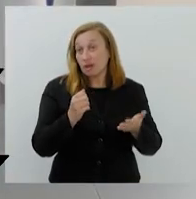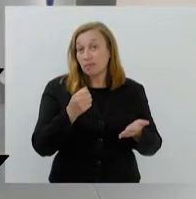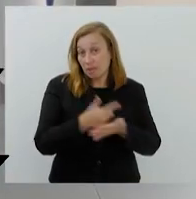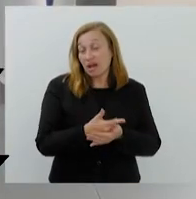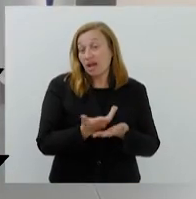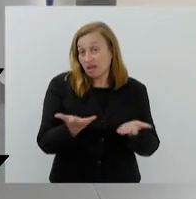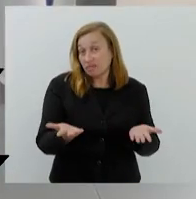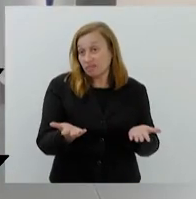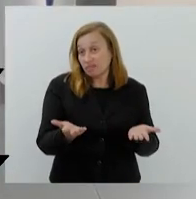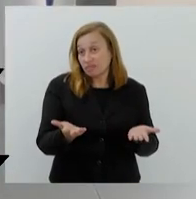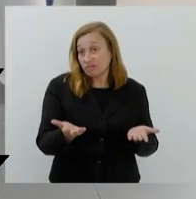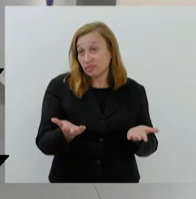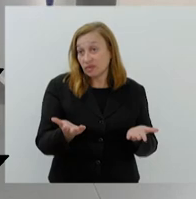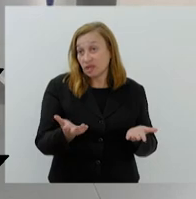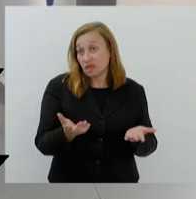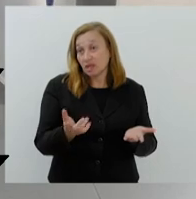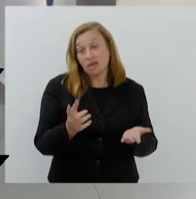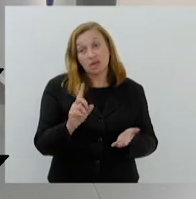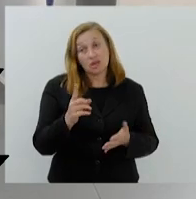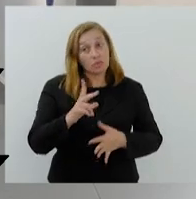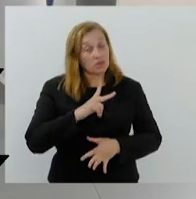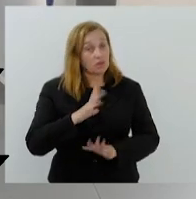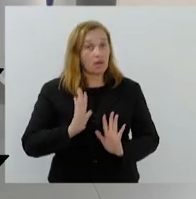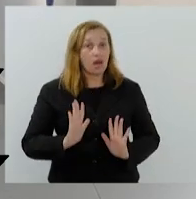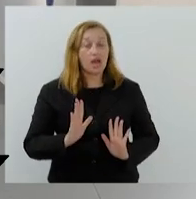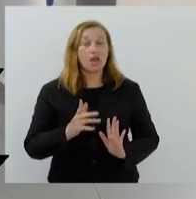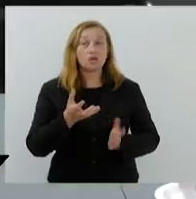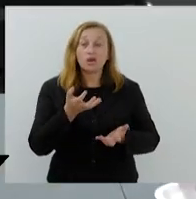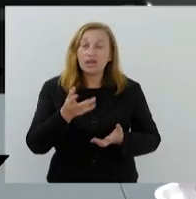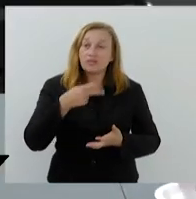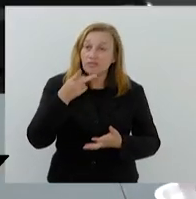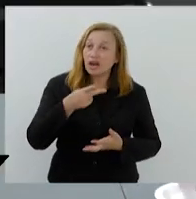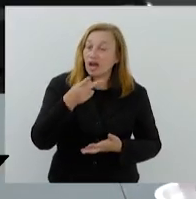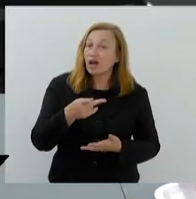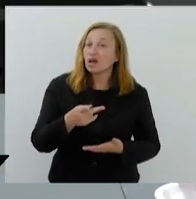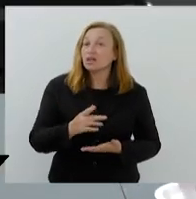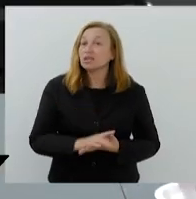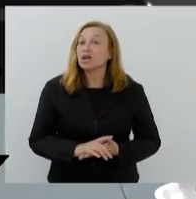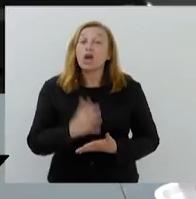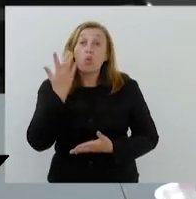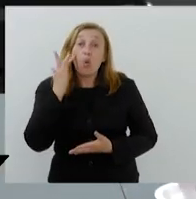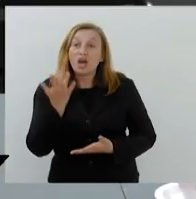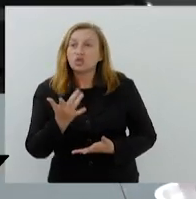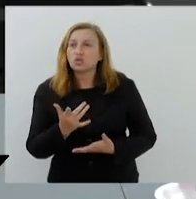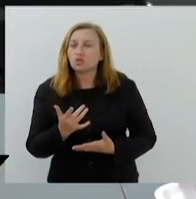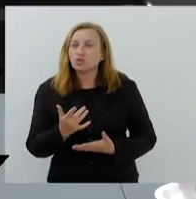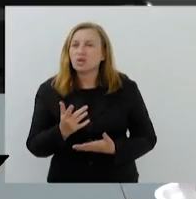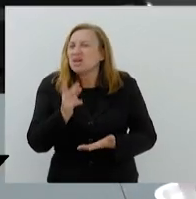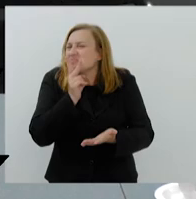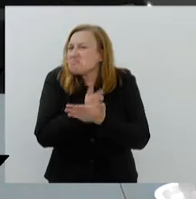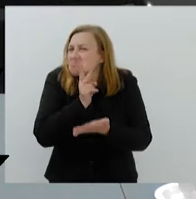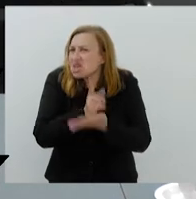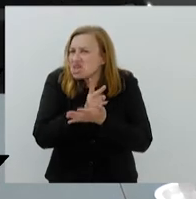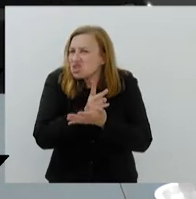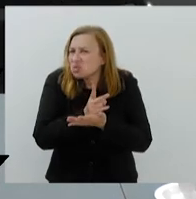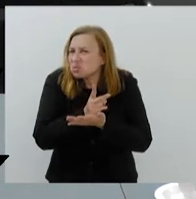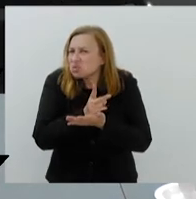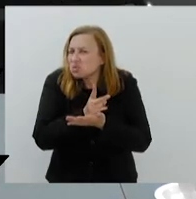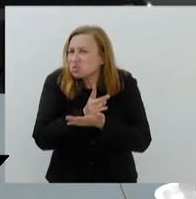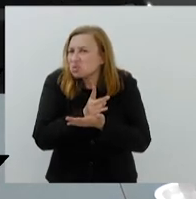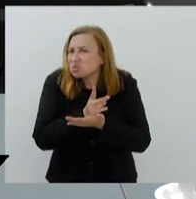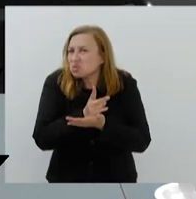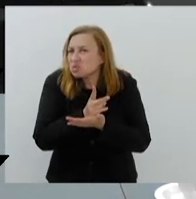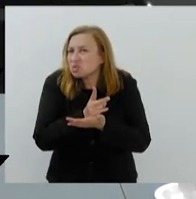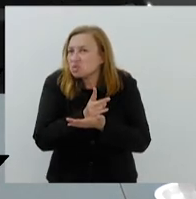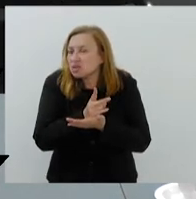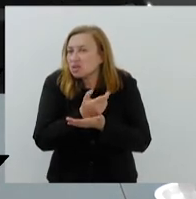bens. Sim, mas não então, individualmente. Não, eu estou querendo dizer o seguinte, eu acho que, mesmo assim,